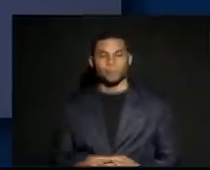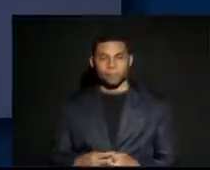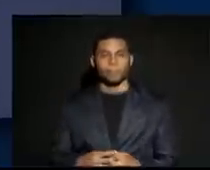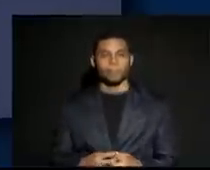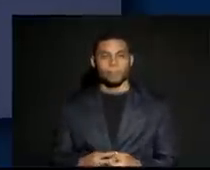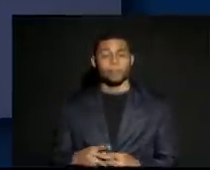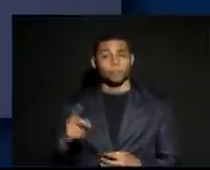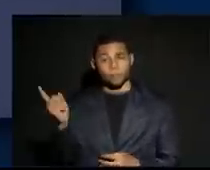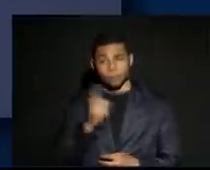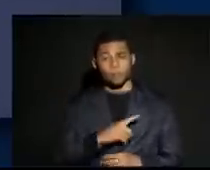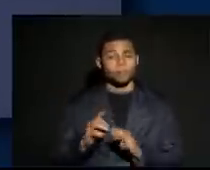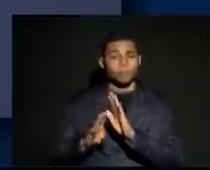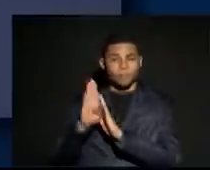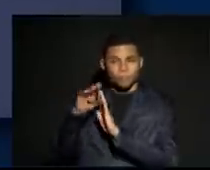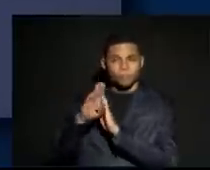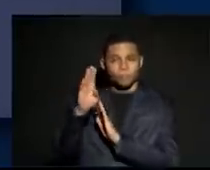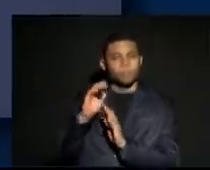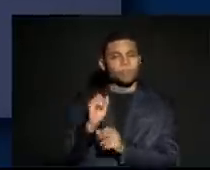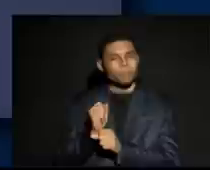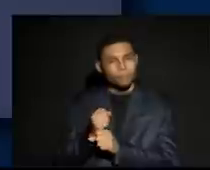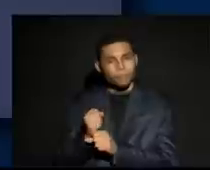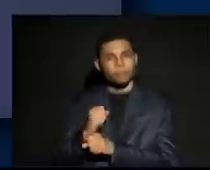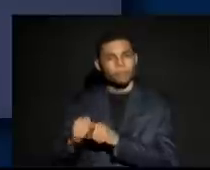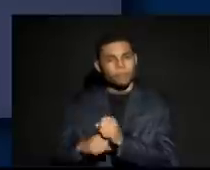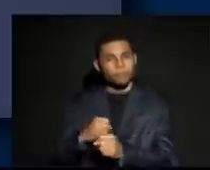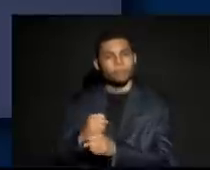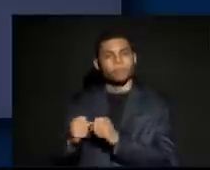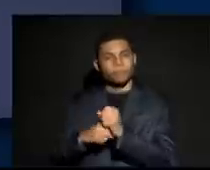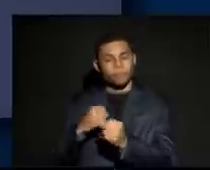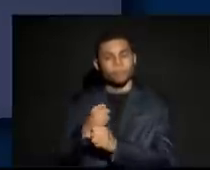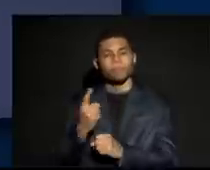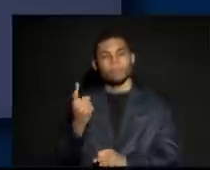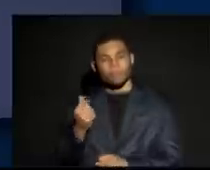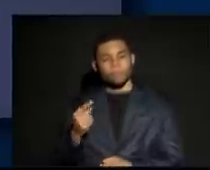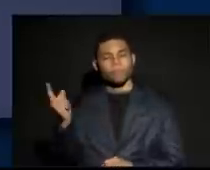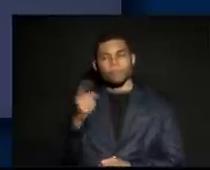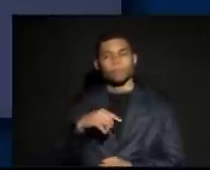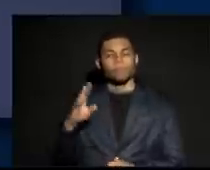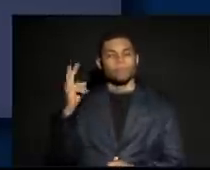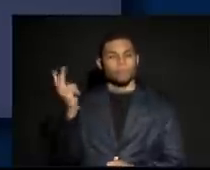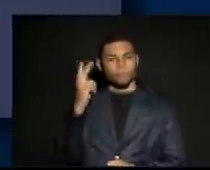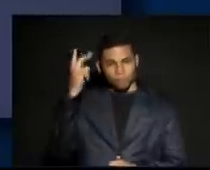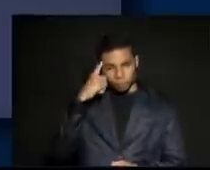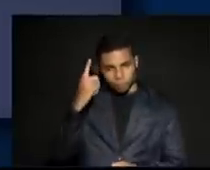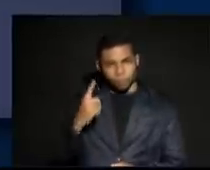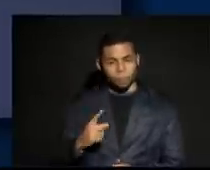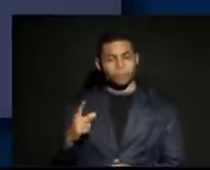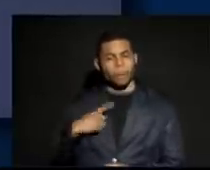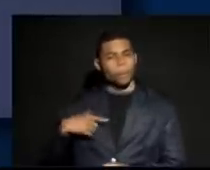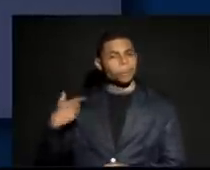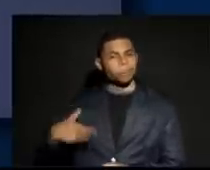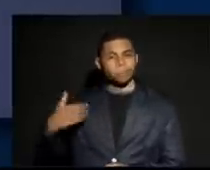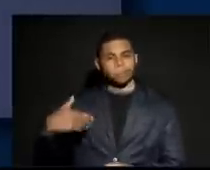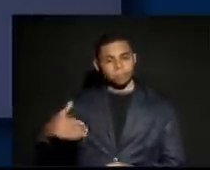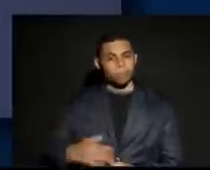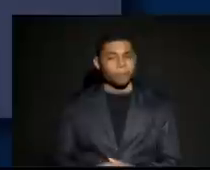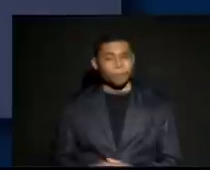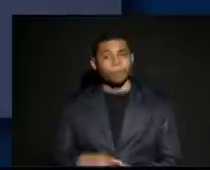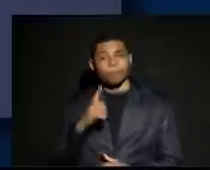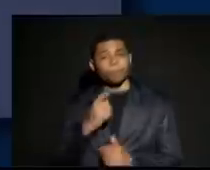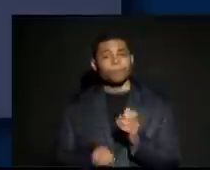mercados subindo todos os anos preços ativos financeiros se valorizando consecutivamente